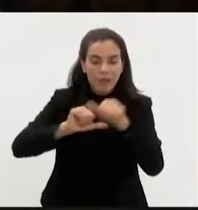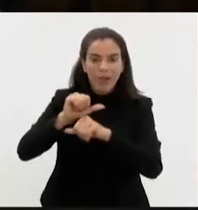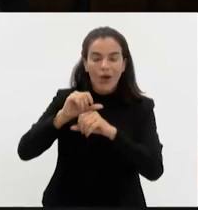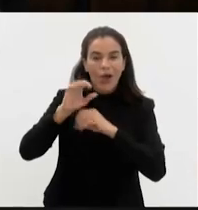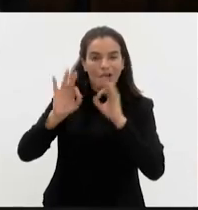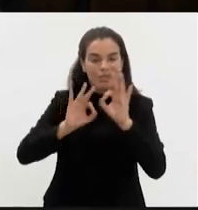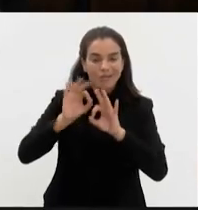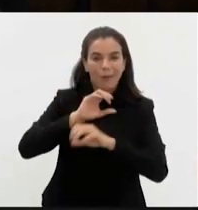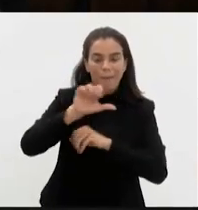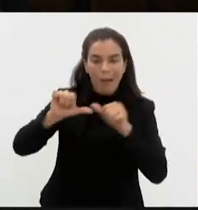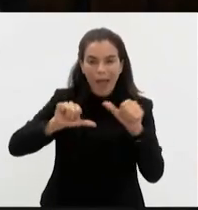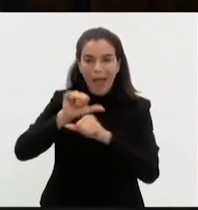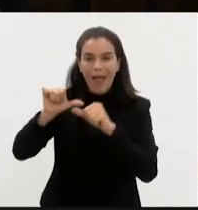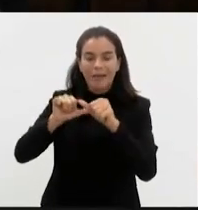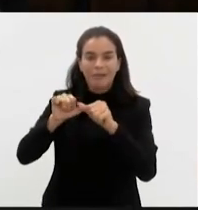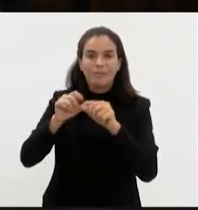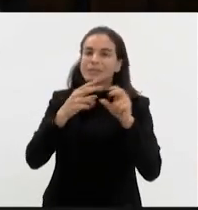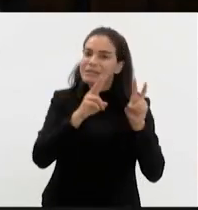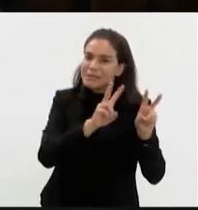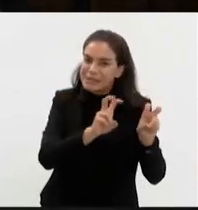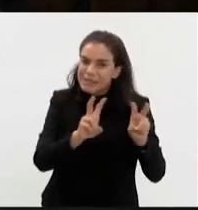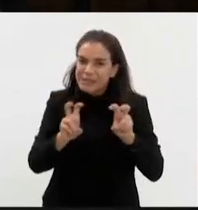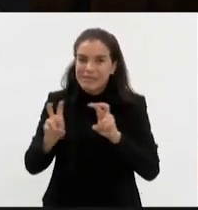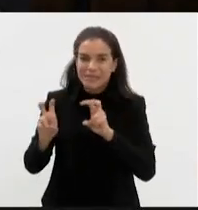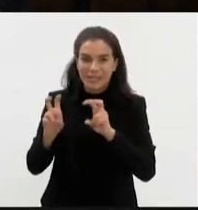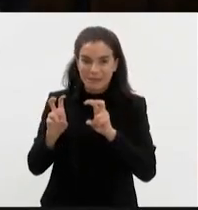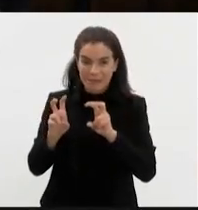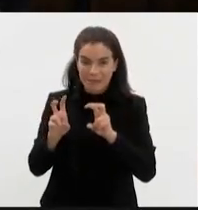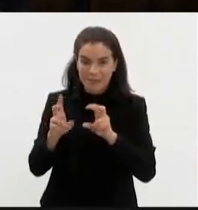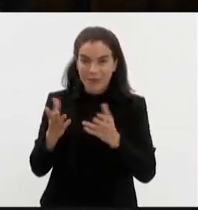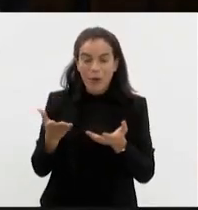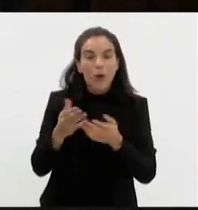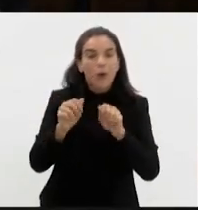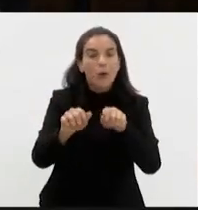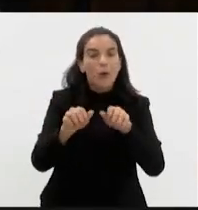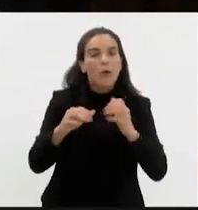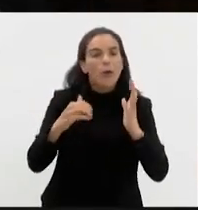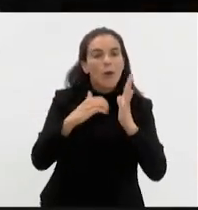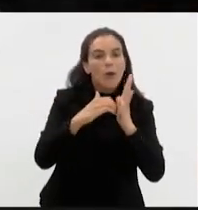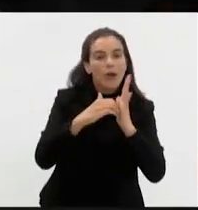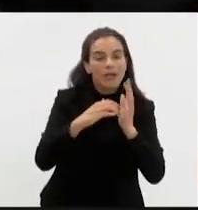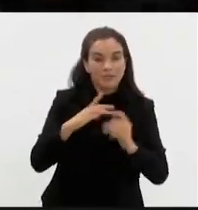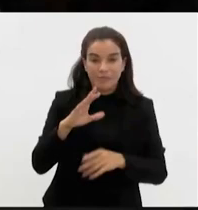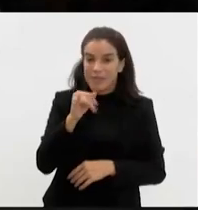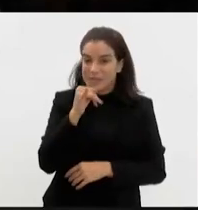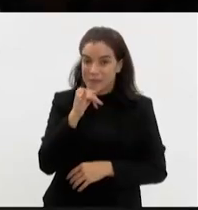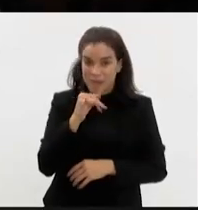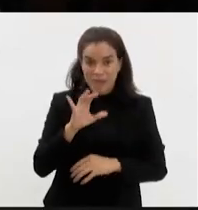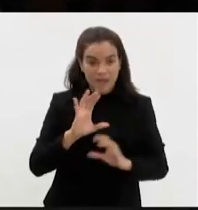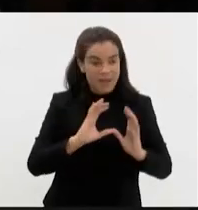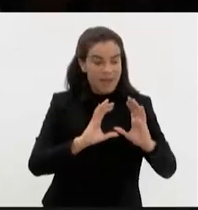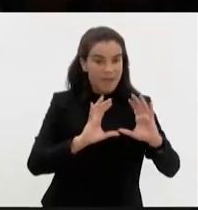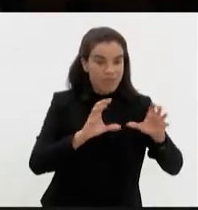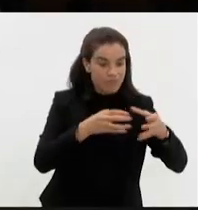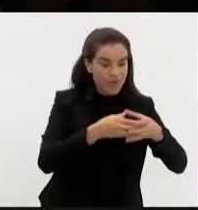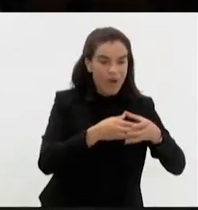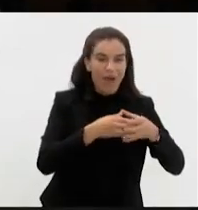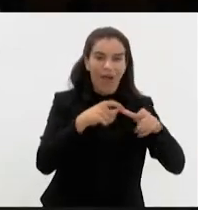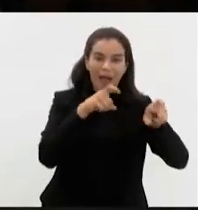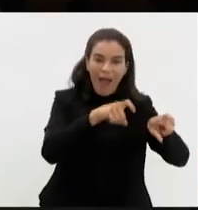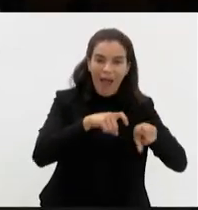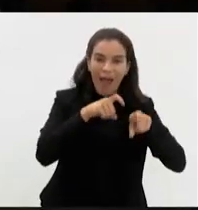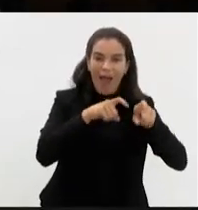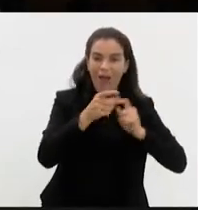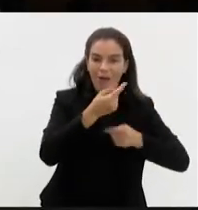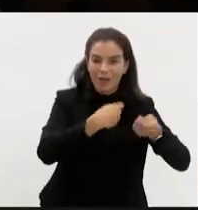partidárias mas em torno de temas né pegamos o Congresso Nacional nós temos a bancada do agronegócio nós